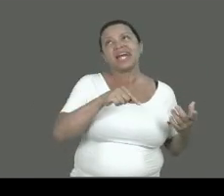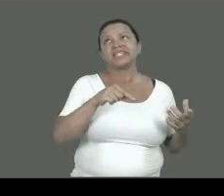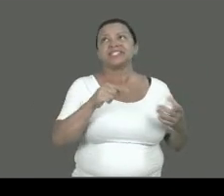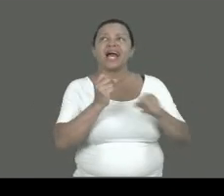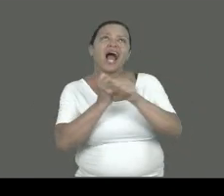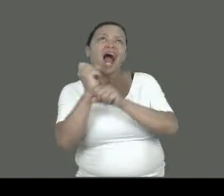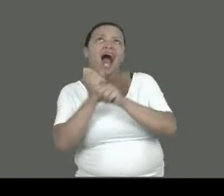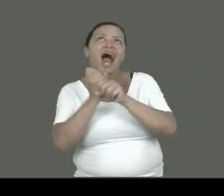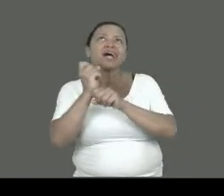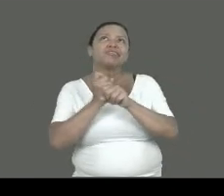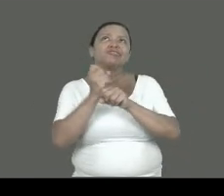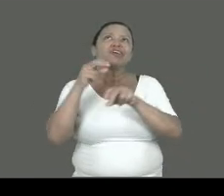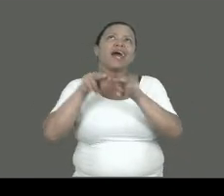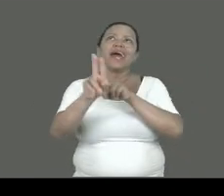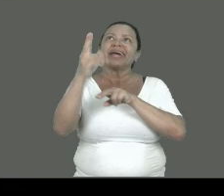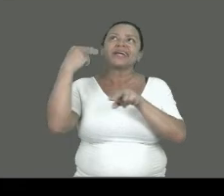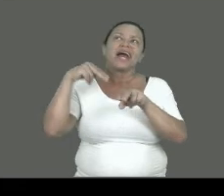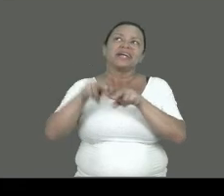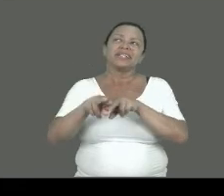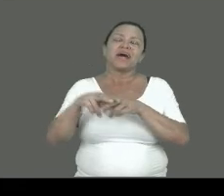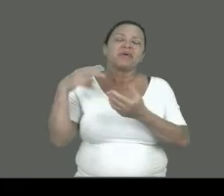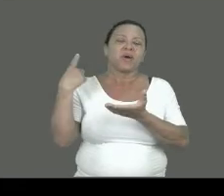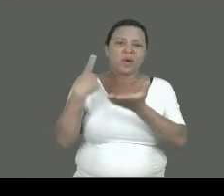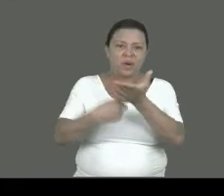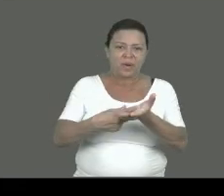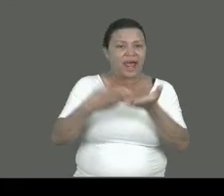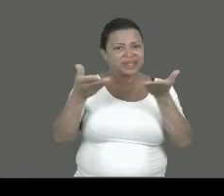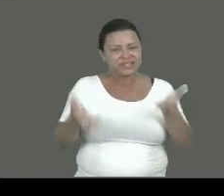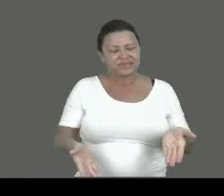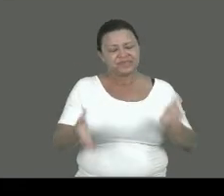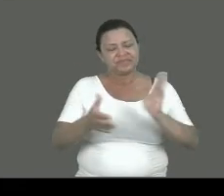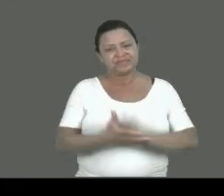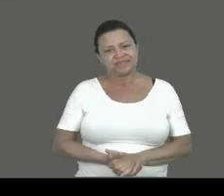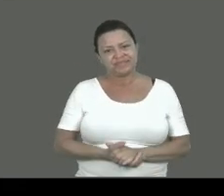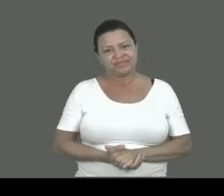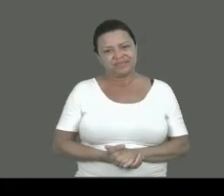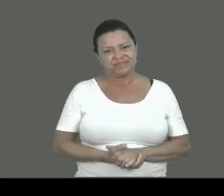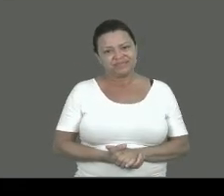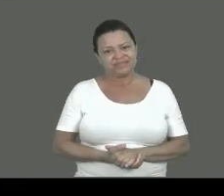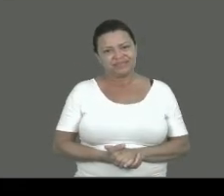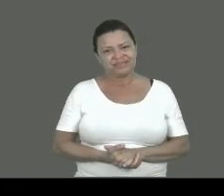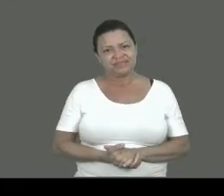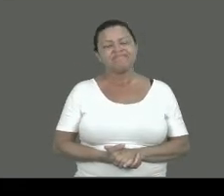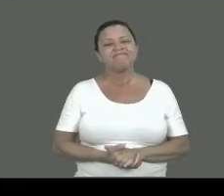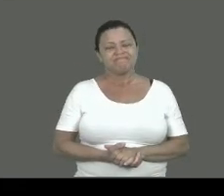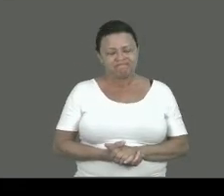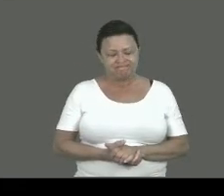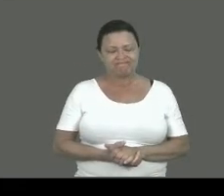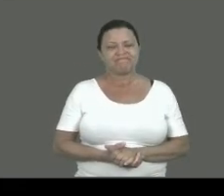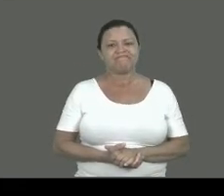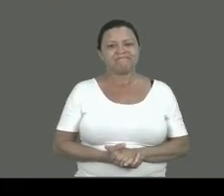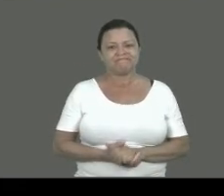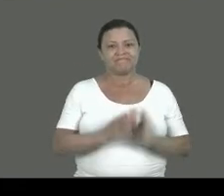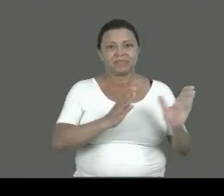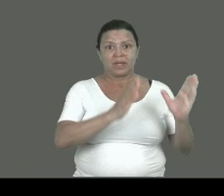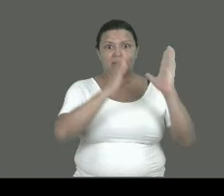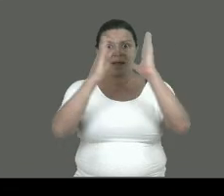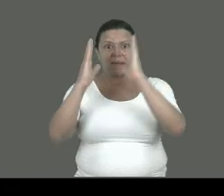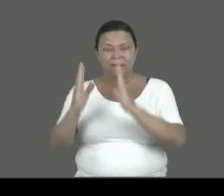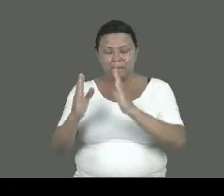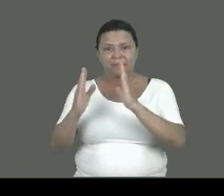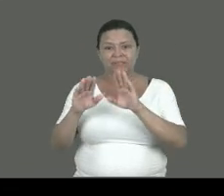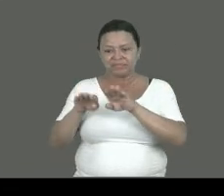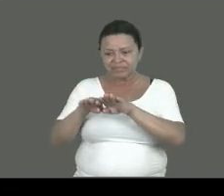anos reencarnados para cumprir a nossa jornada. A plataforma dessa